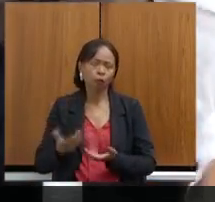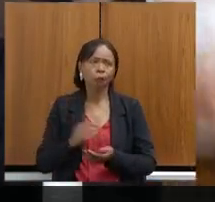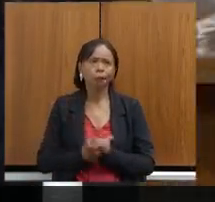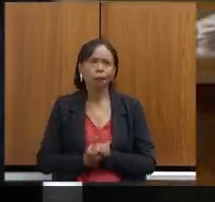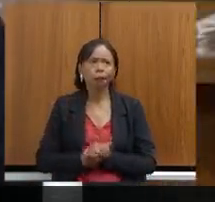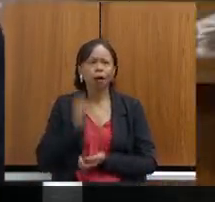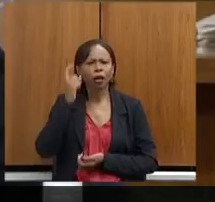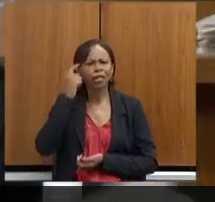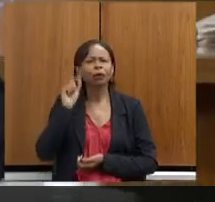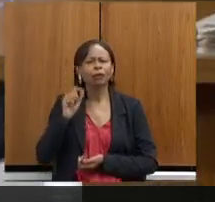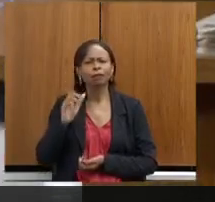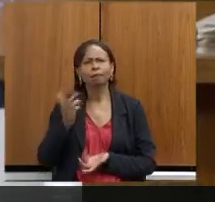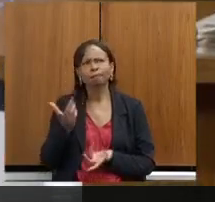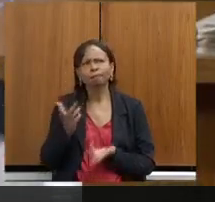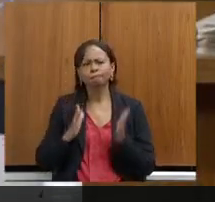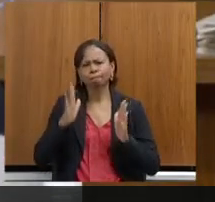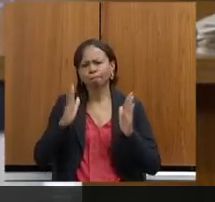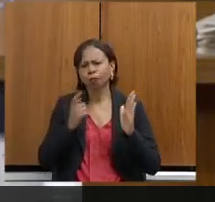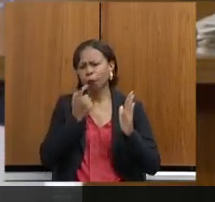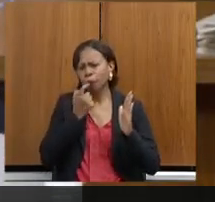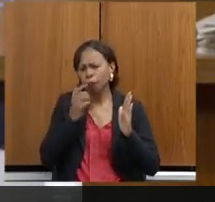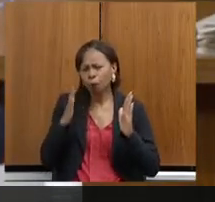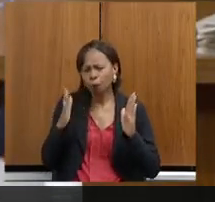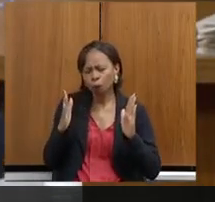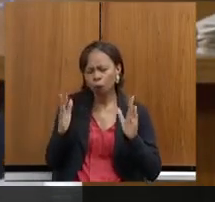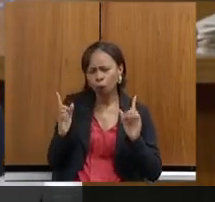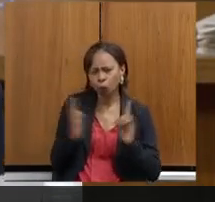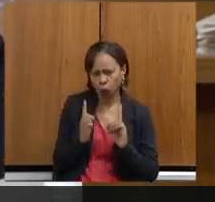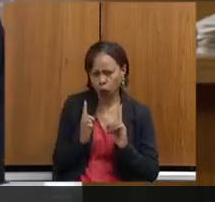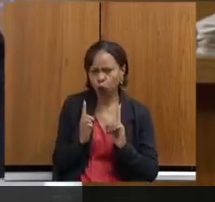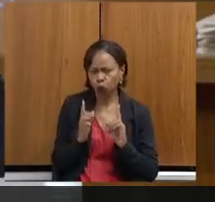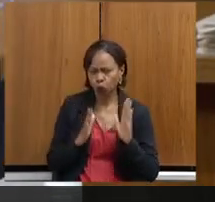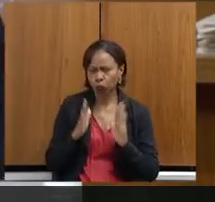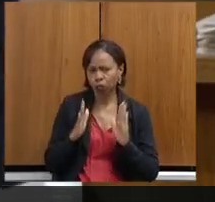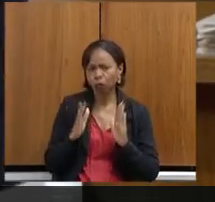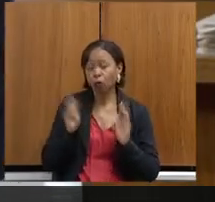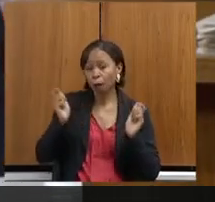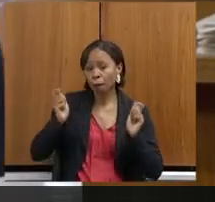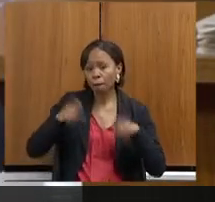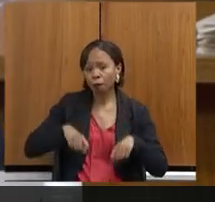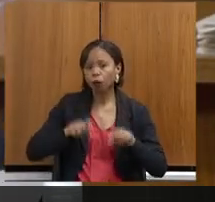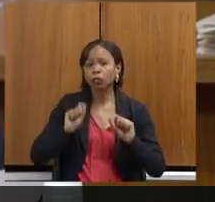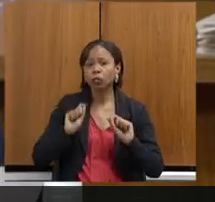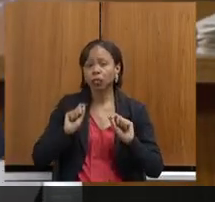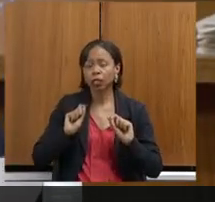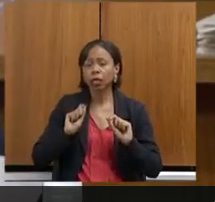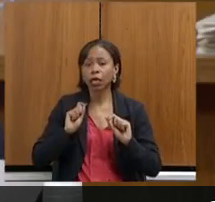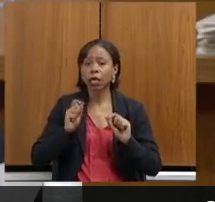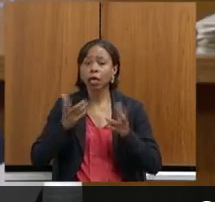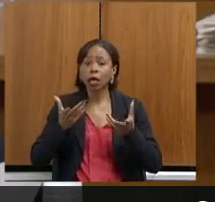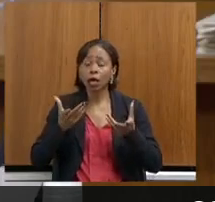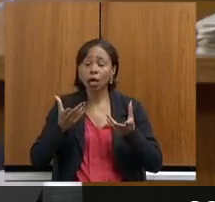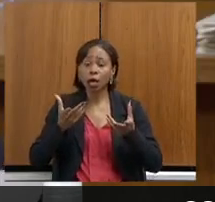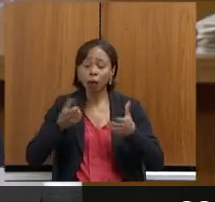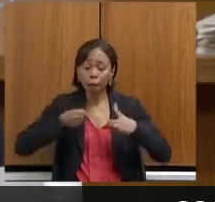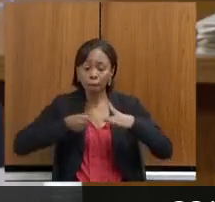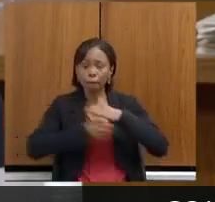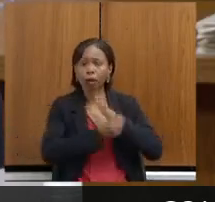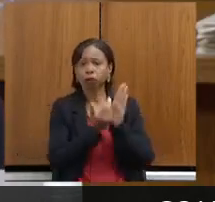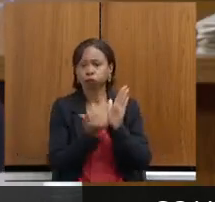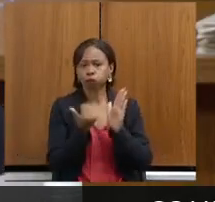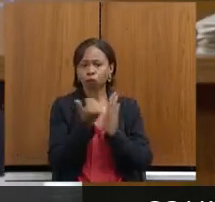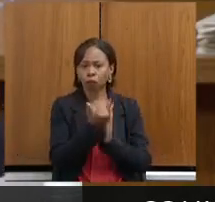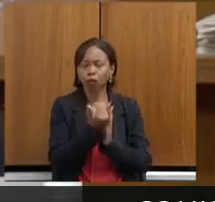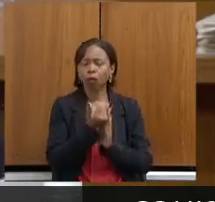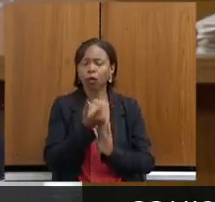é que num prazo mais curto possível a gente possa efetivamente aí é completar a carreira dos policiais